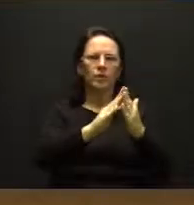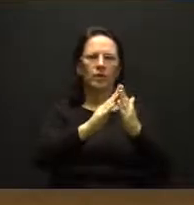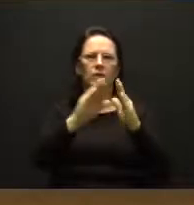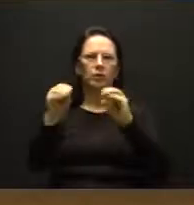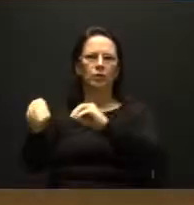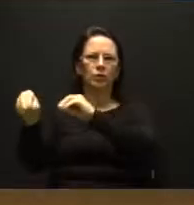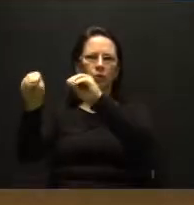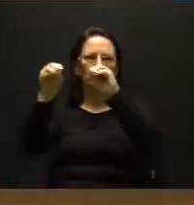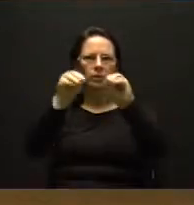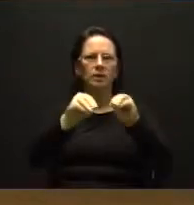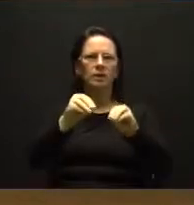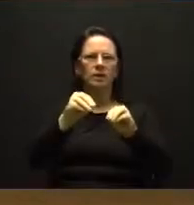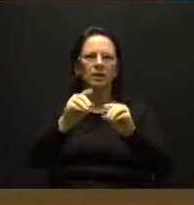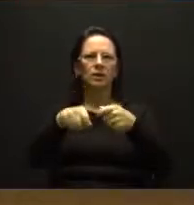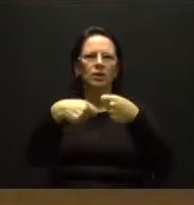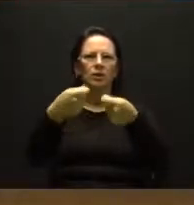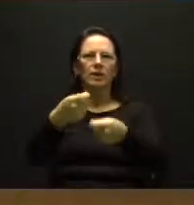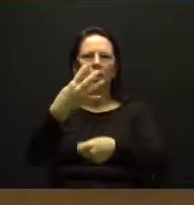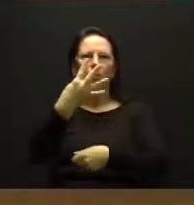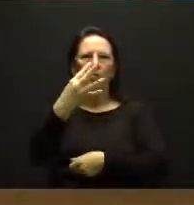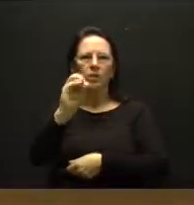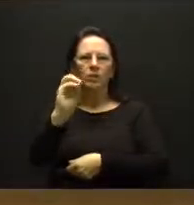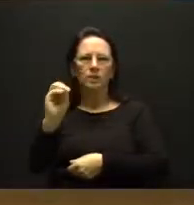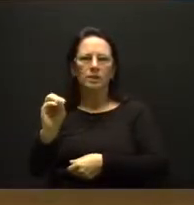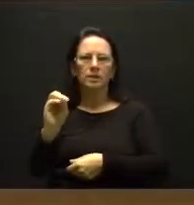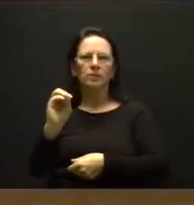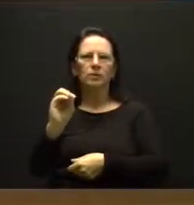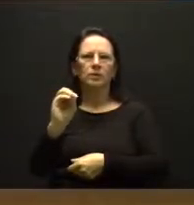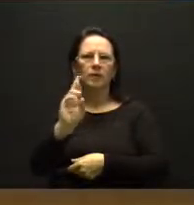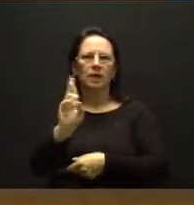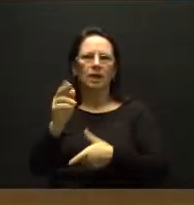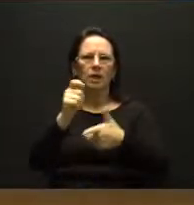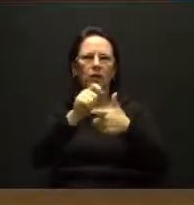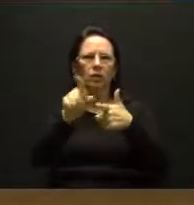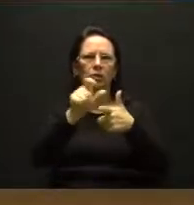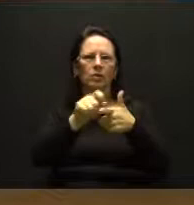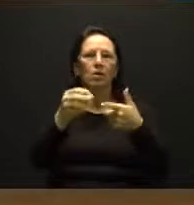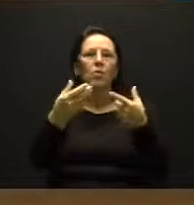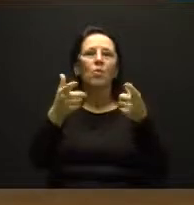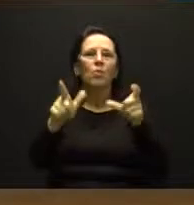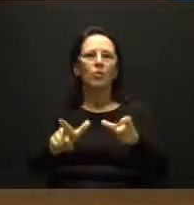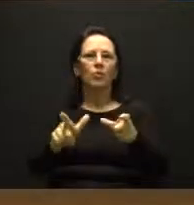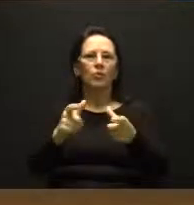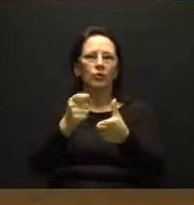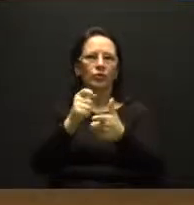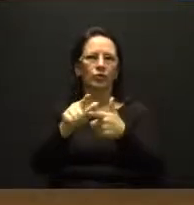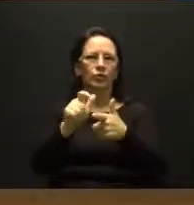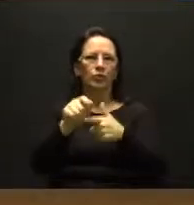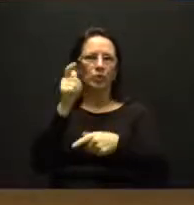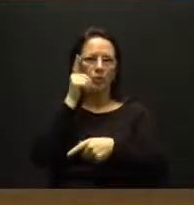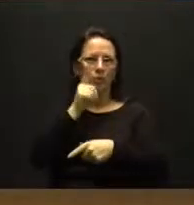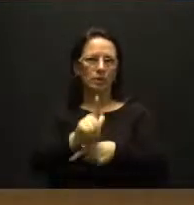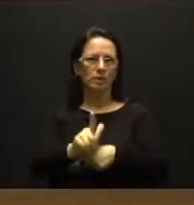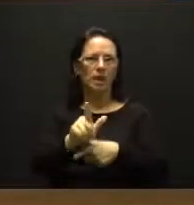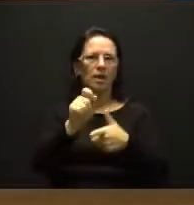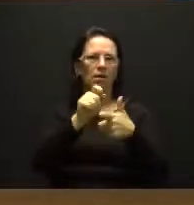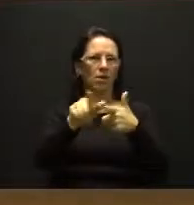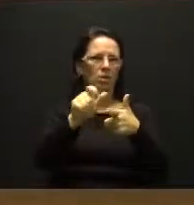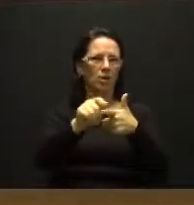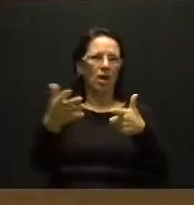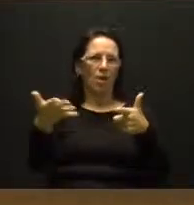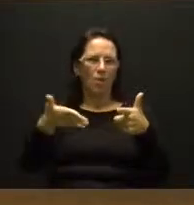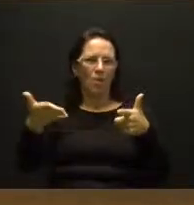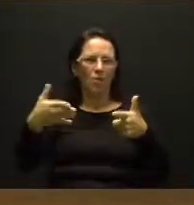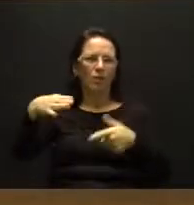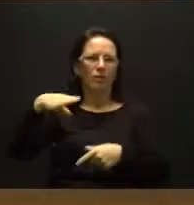dando r$400 aonde essa pessoa vai alugar uma casa vereador alugar uma casa hoje em